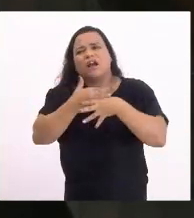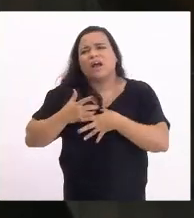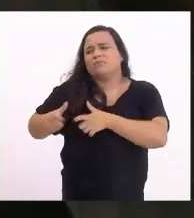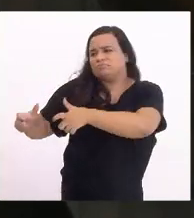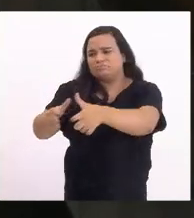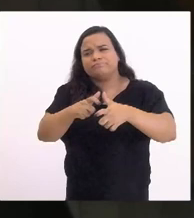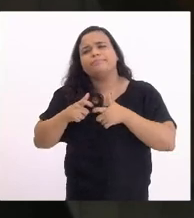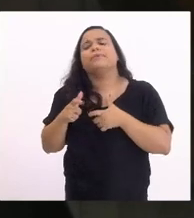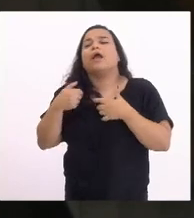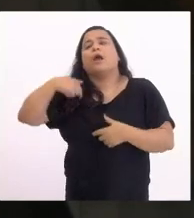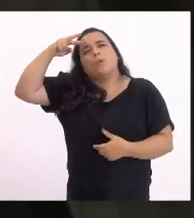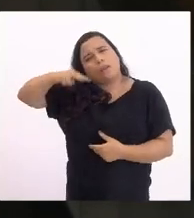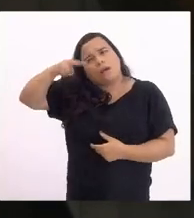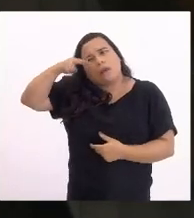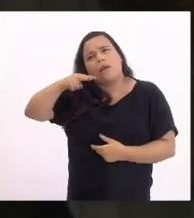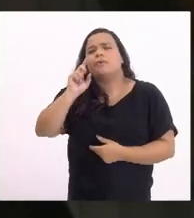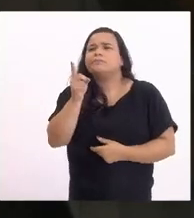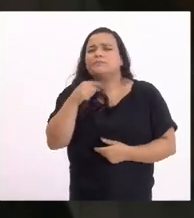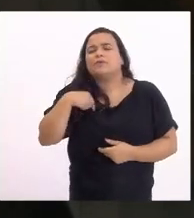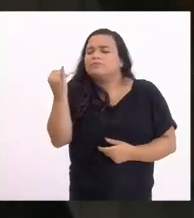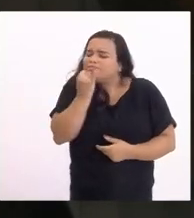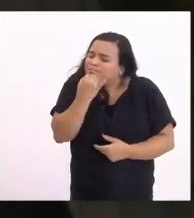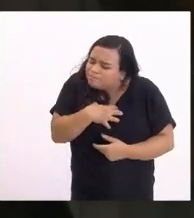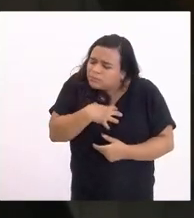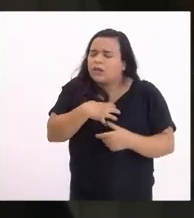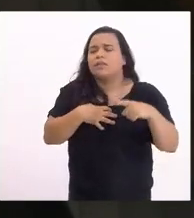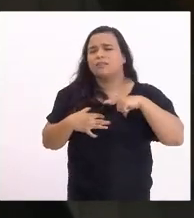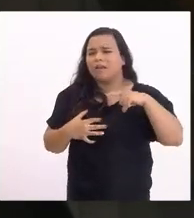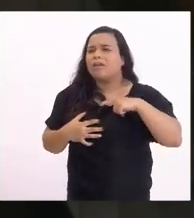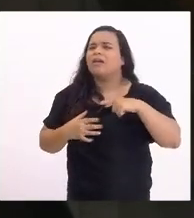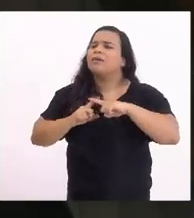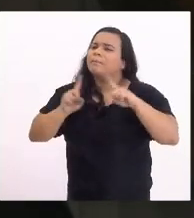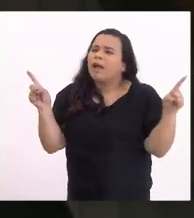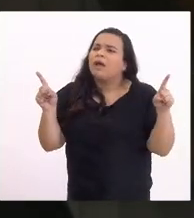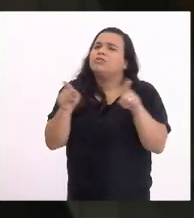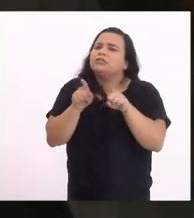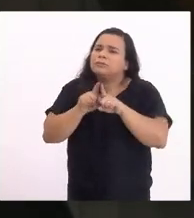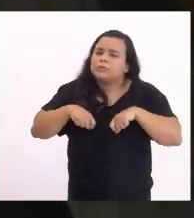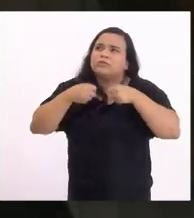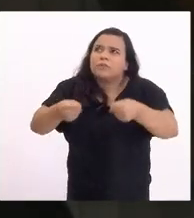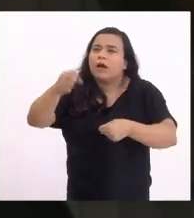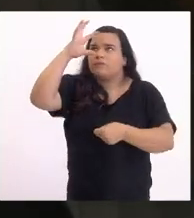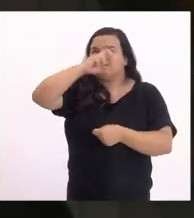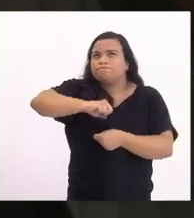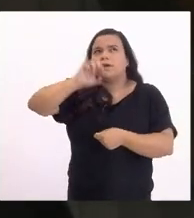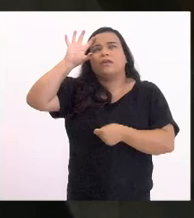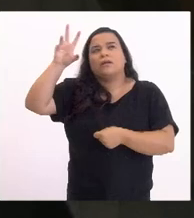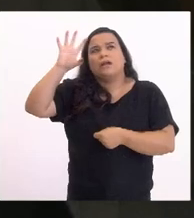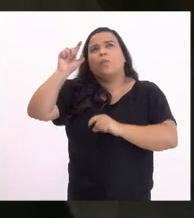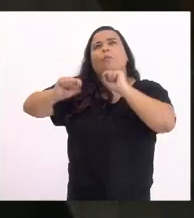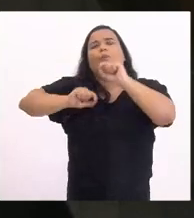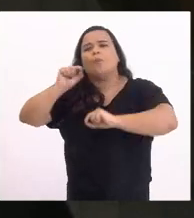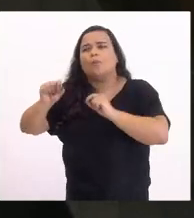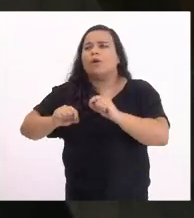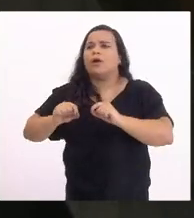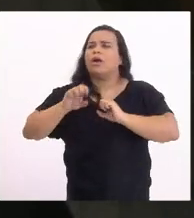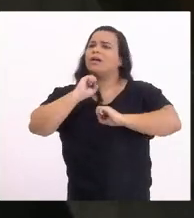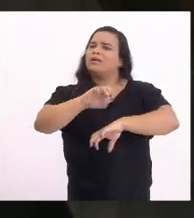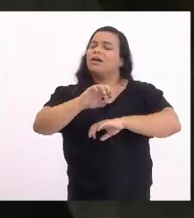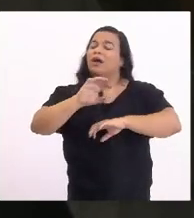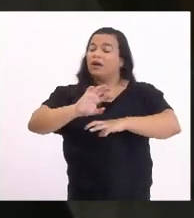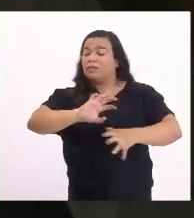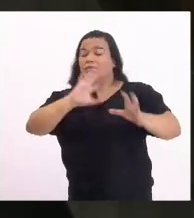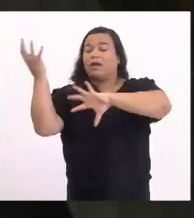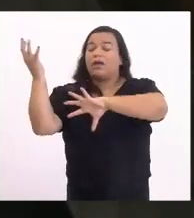lembro com tristeza, mas também buscando os ensinamentos desse período, da tragédia de